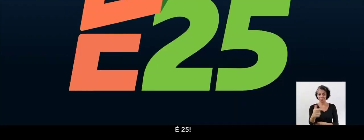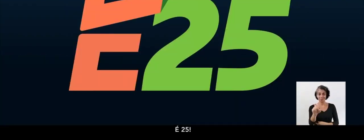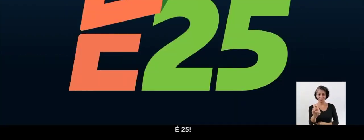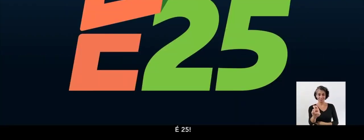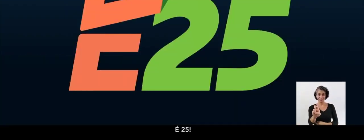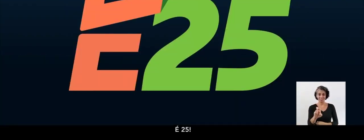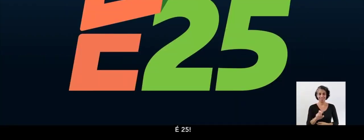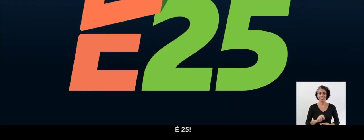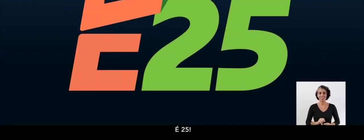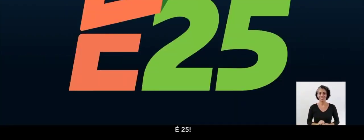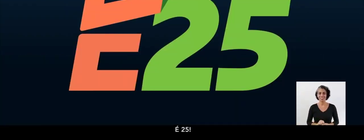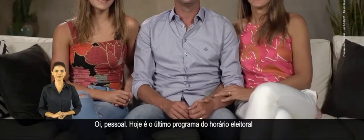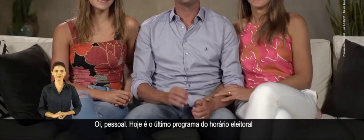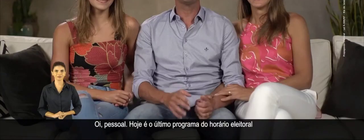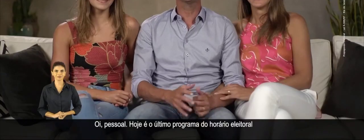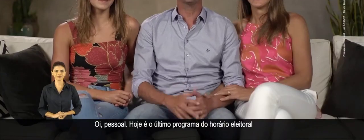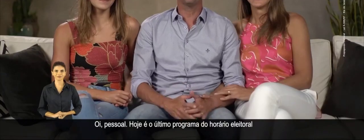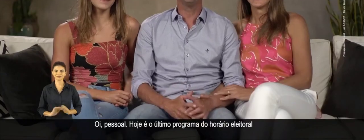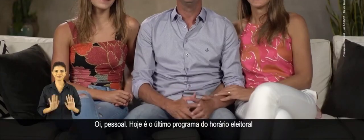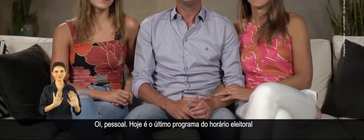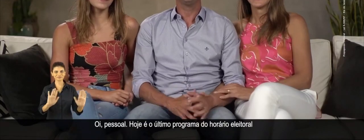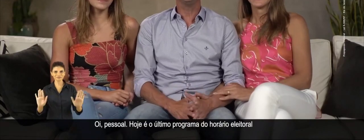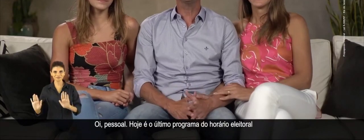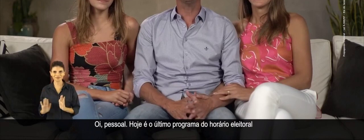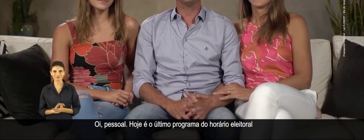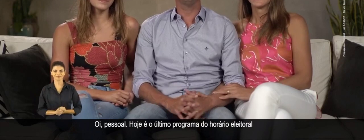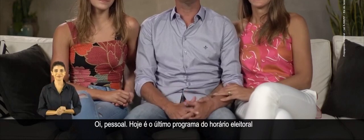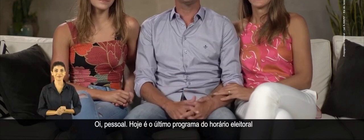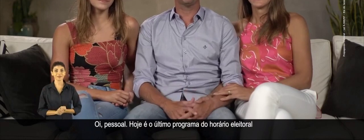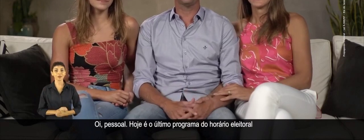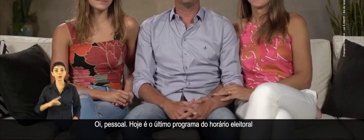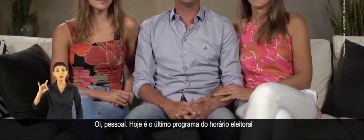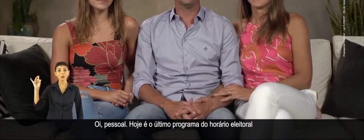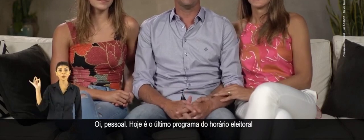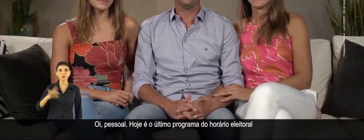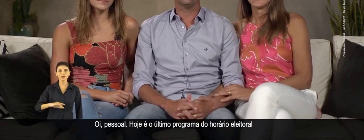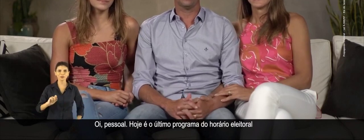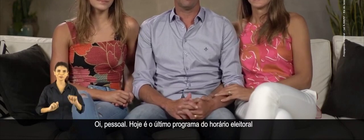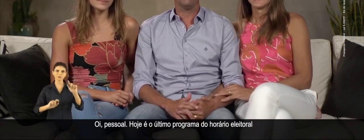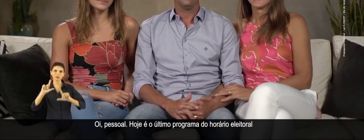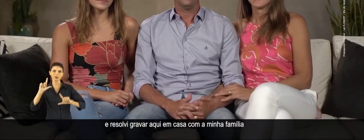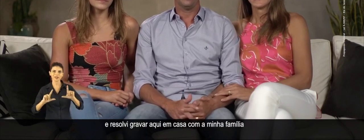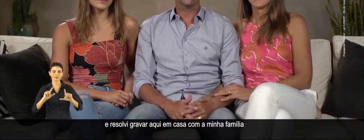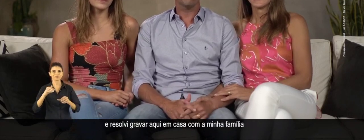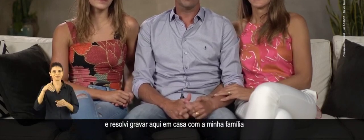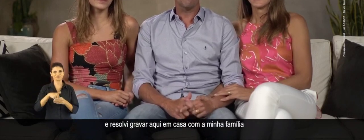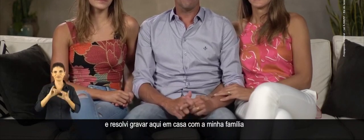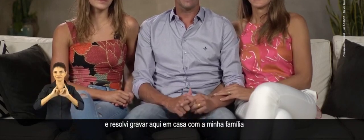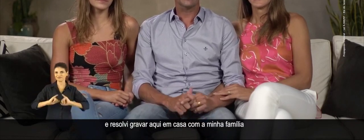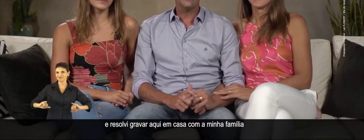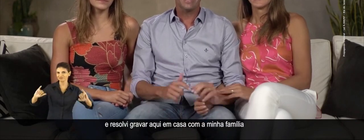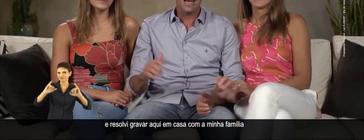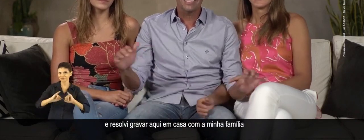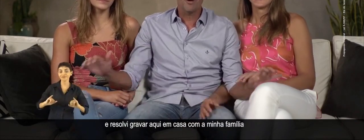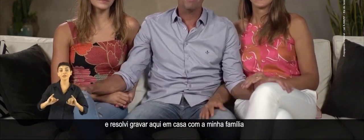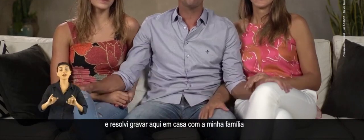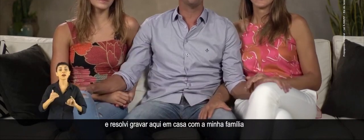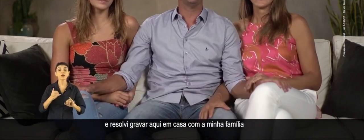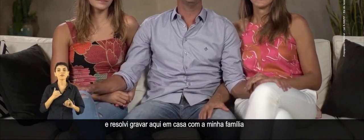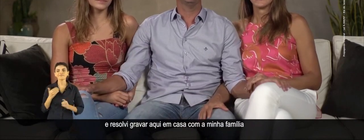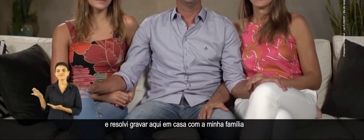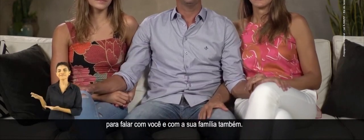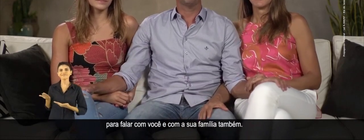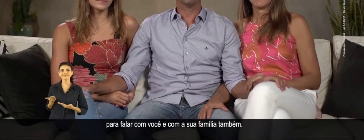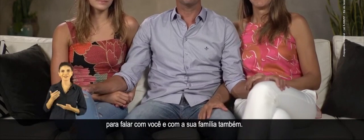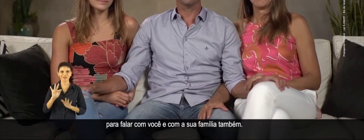Rio. É 25. Oi, pessoal! Hoje é o último programa do horário eleitoral e resolvi gravar aqui em casa com a